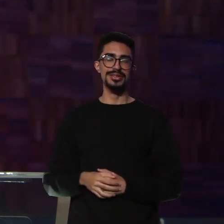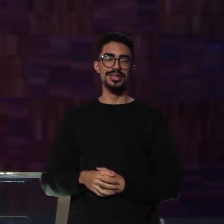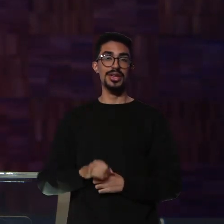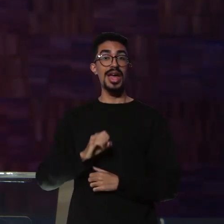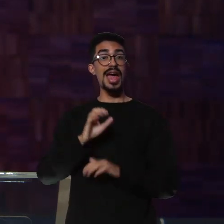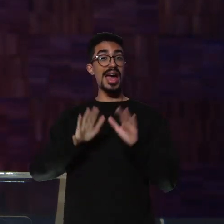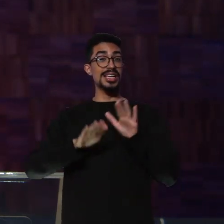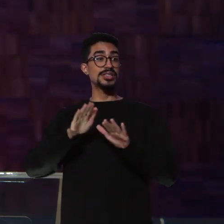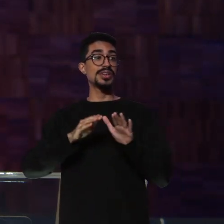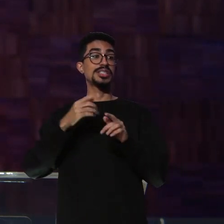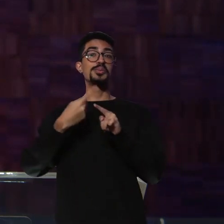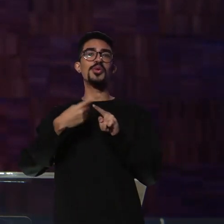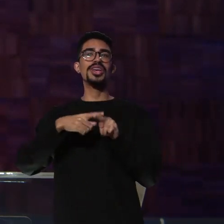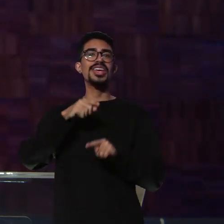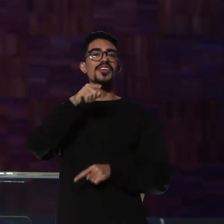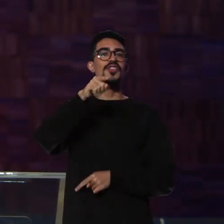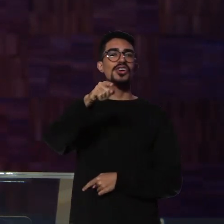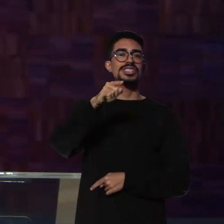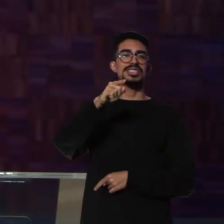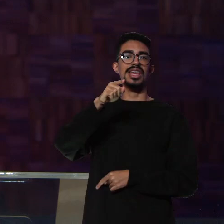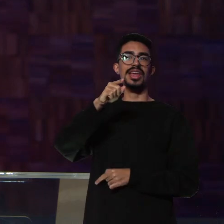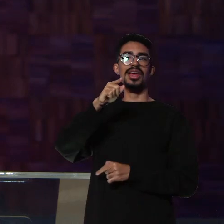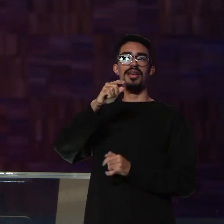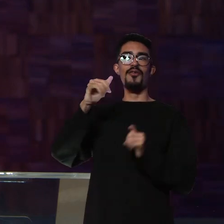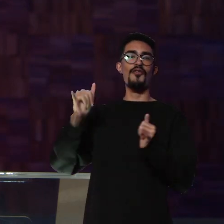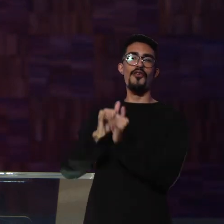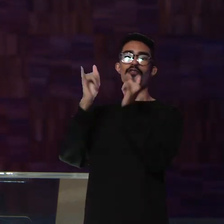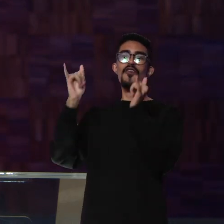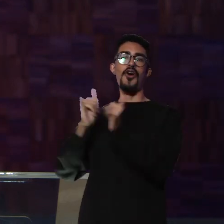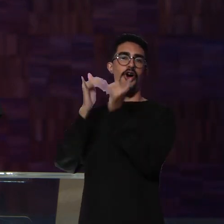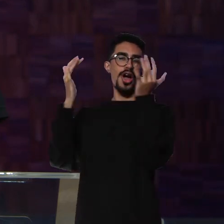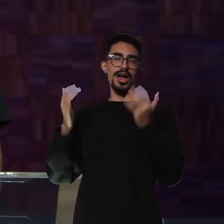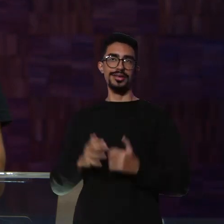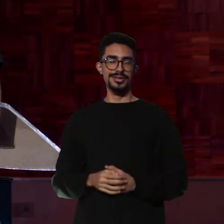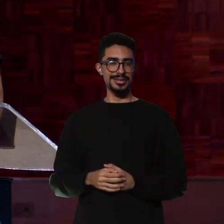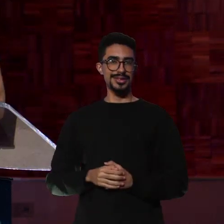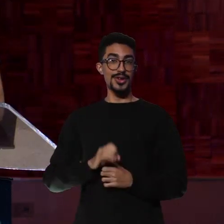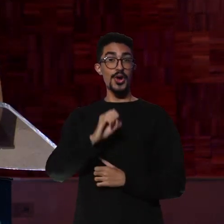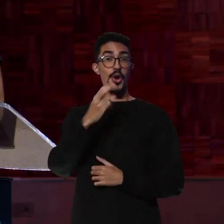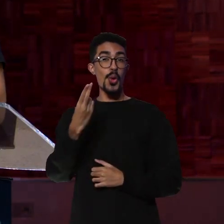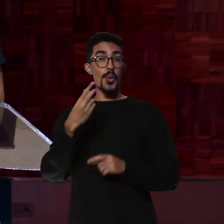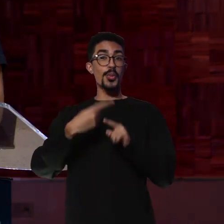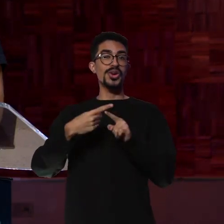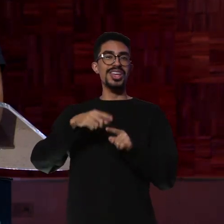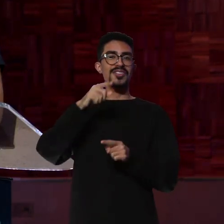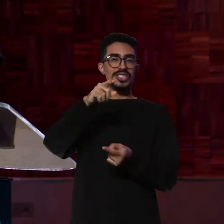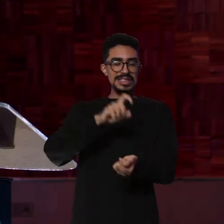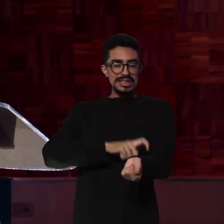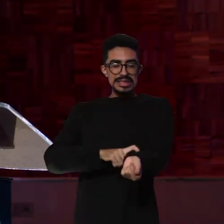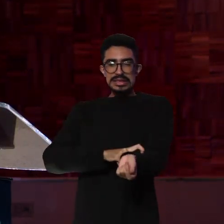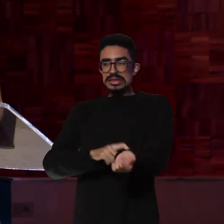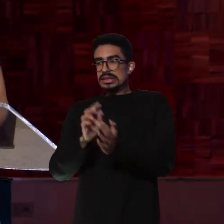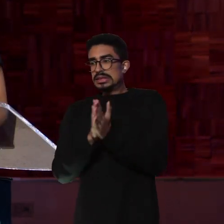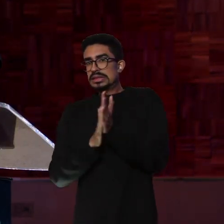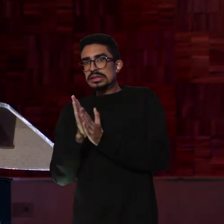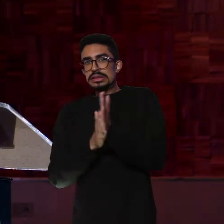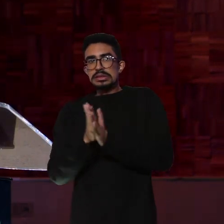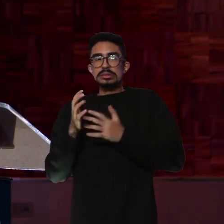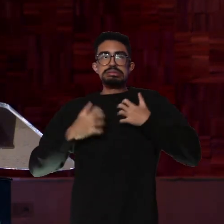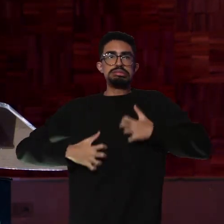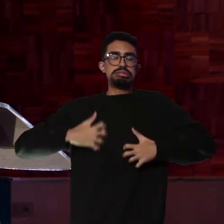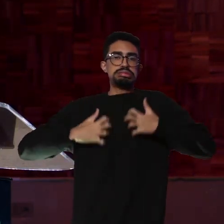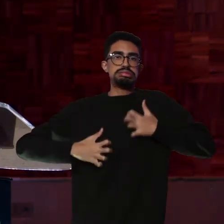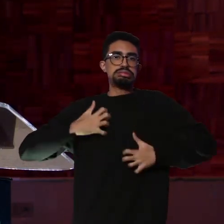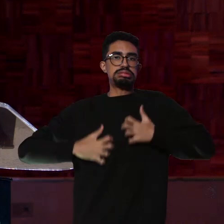causa do sangue que ferve e não consegue controlar, quem sabe por causa da tua ansiedade. Eu quero te convidar a não